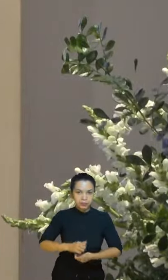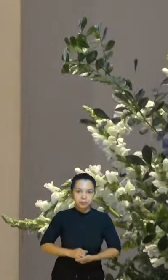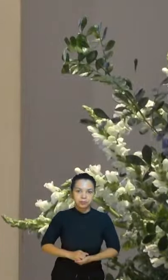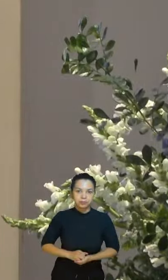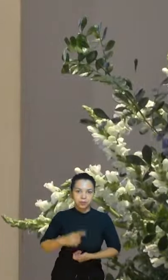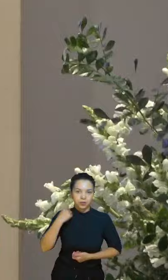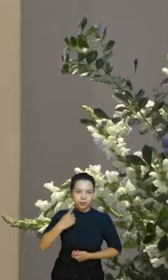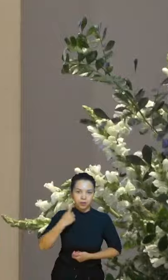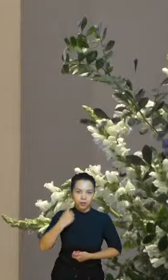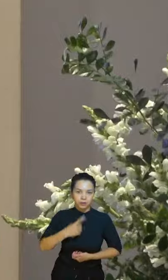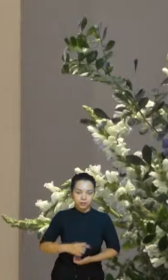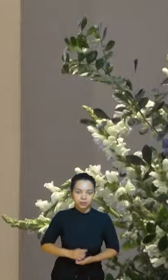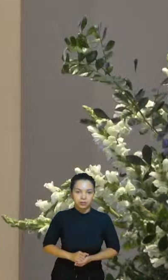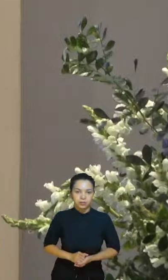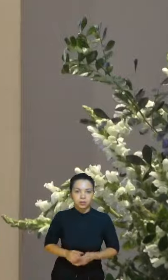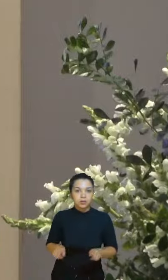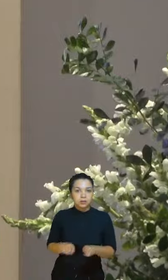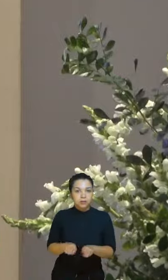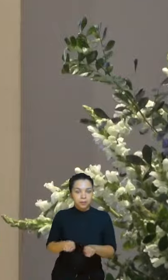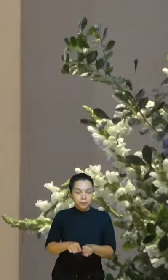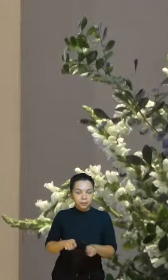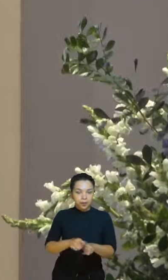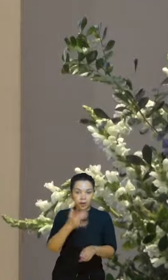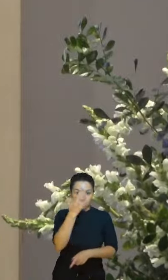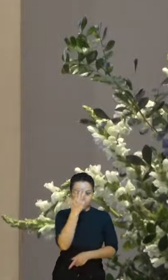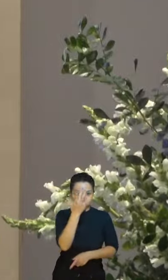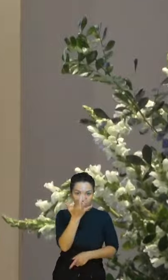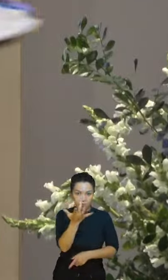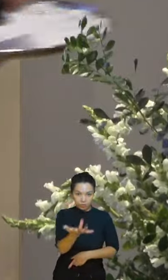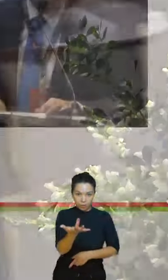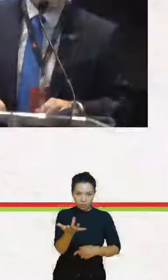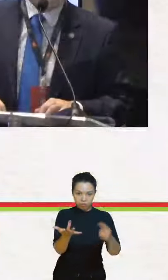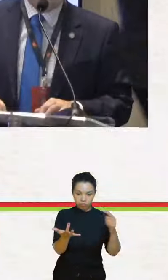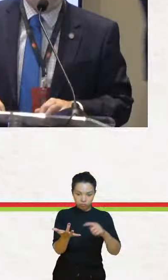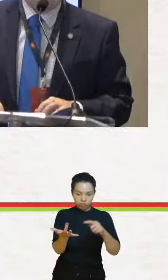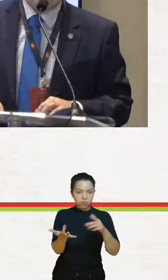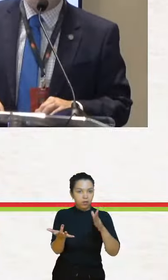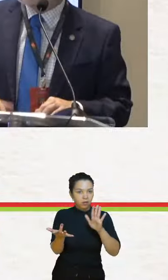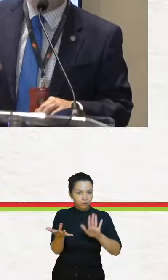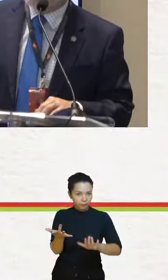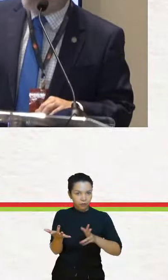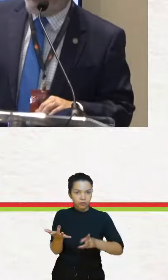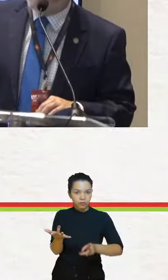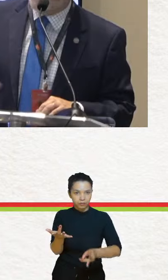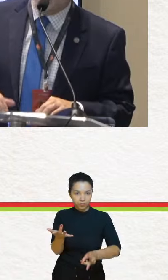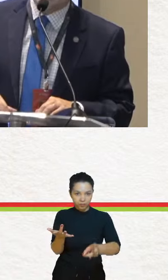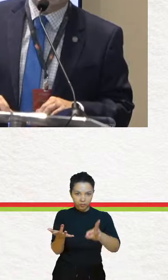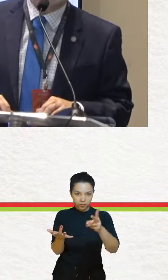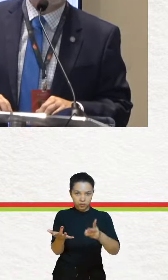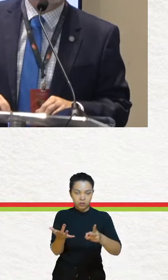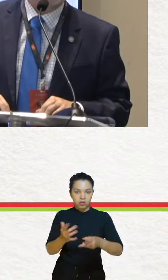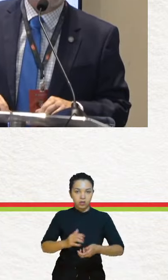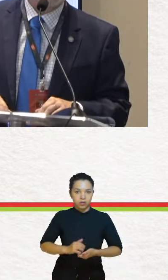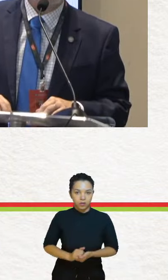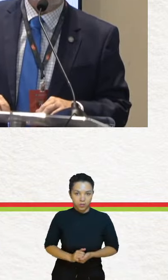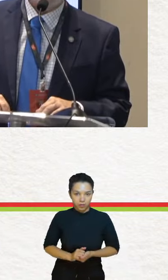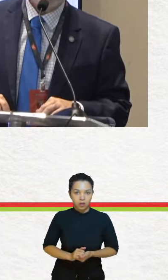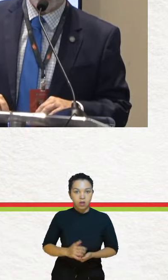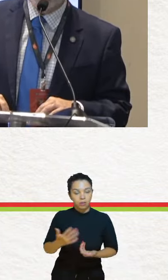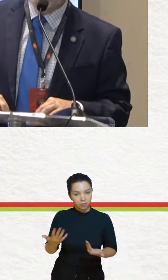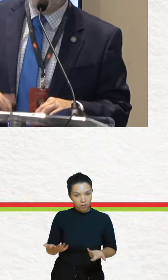advogado também a inteligência artificial é algo que veio para ficar por Evidente não dispensa a inteligência